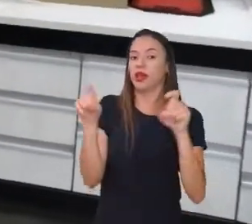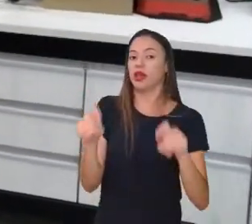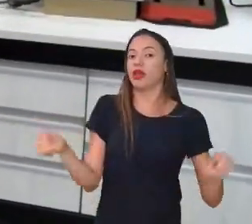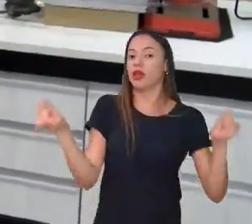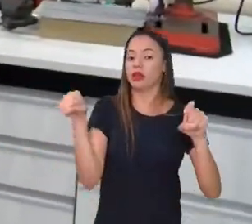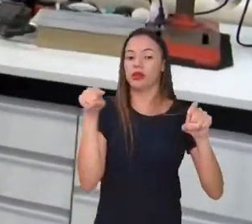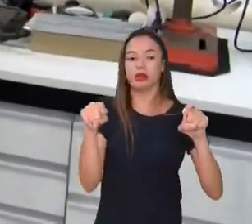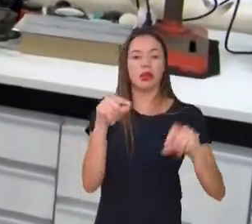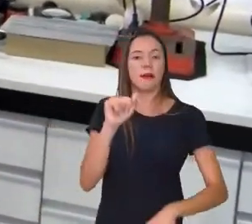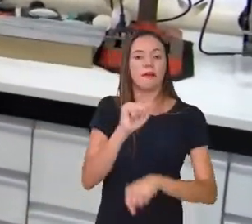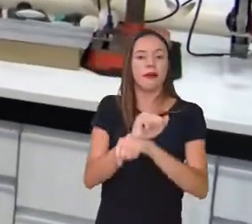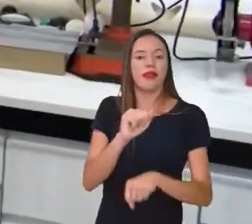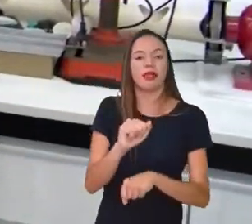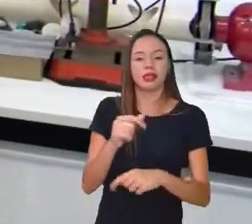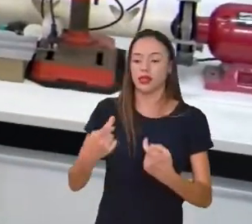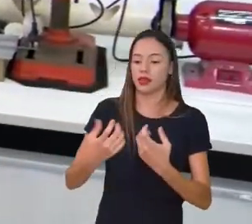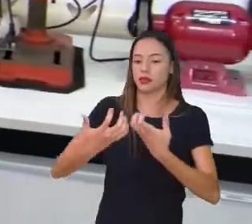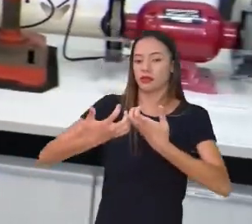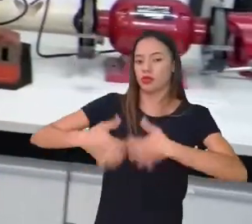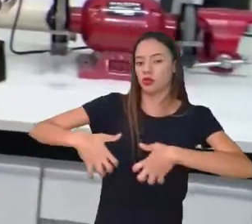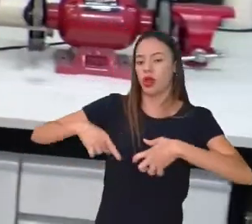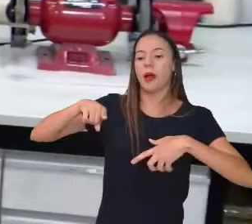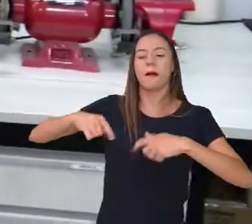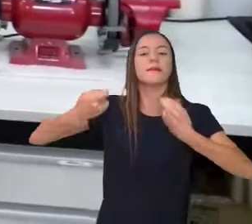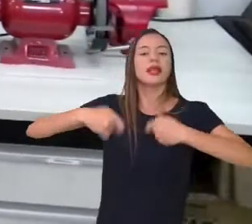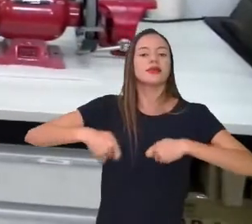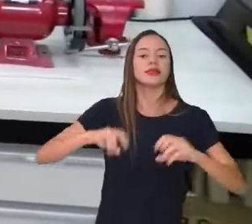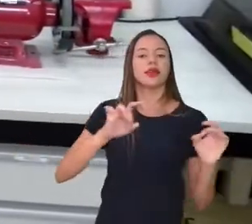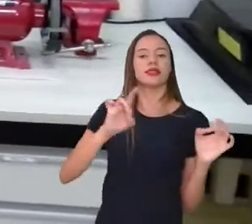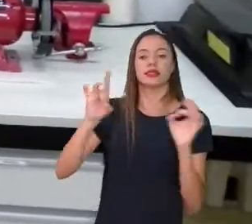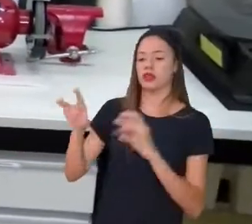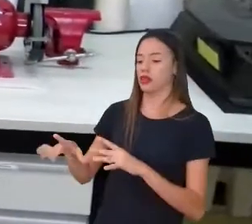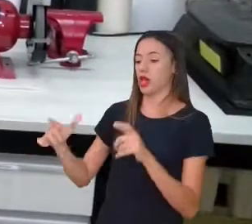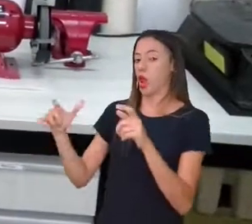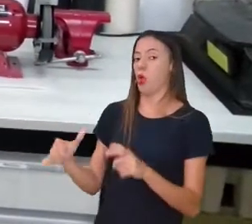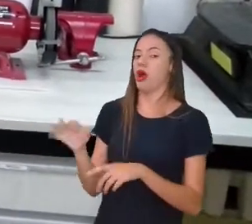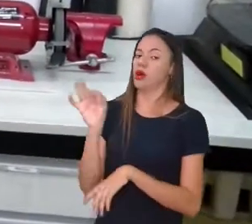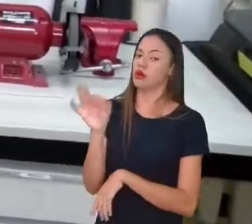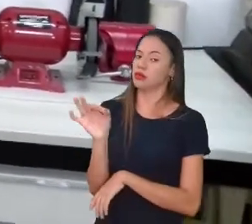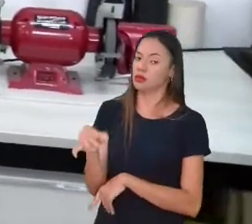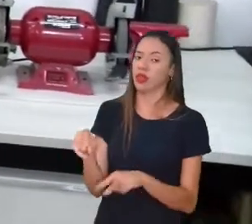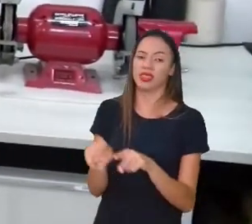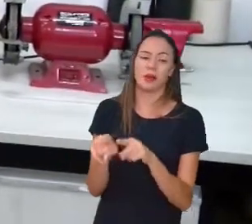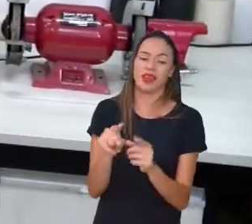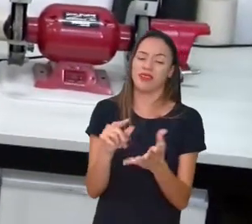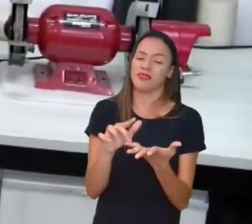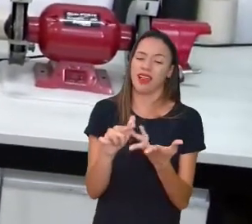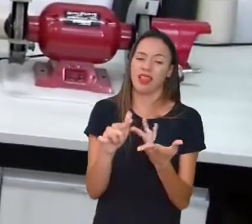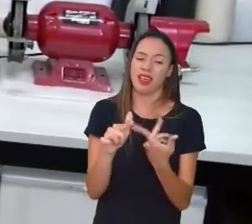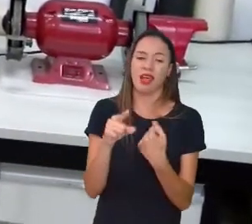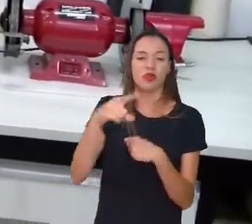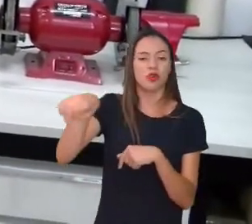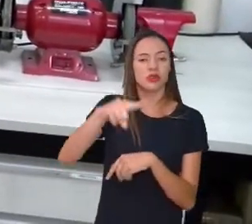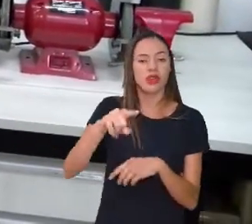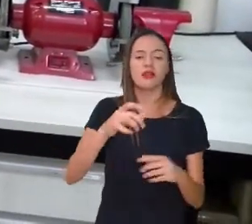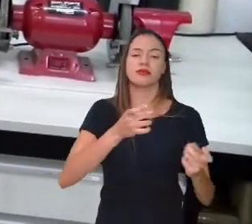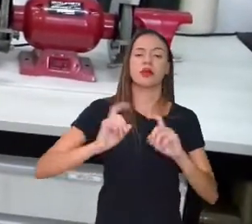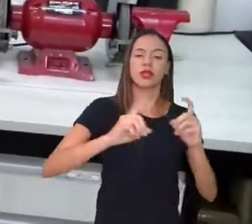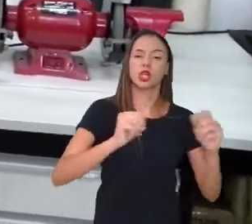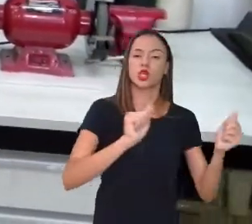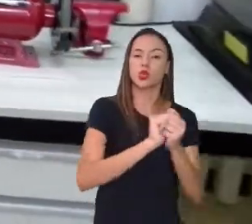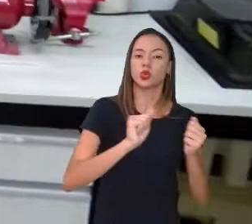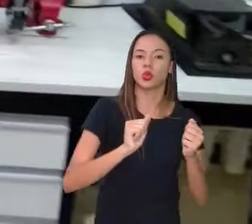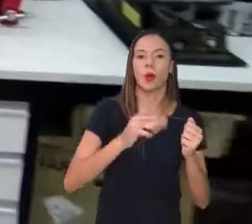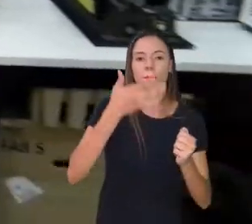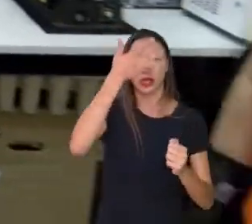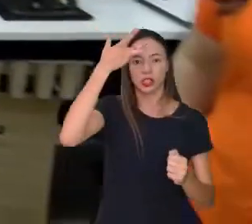funcionar, ele precisa ir para o seu devido lugar por uma série de coisas que vocês vão debater aí com os tutores. E, Carla, a